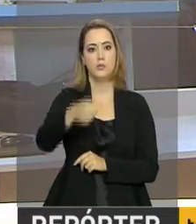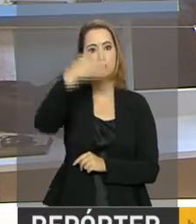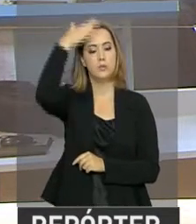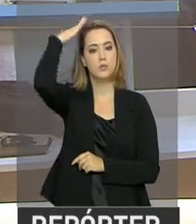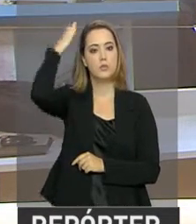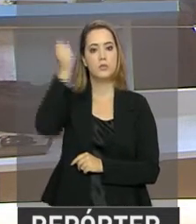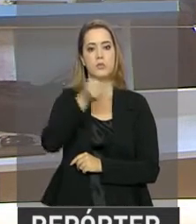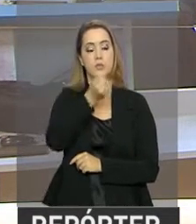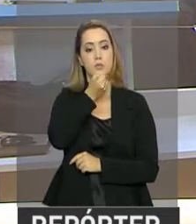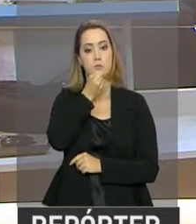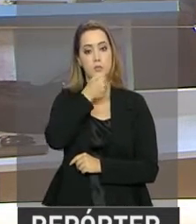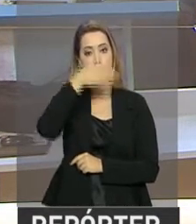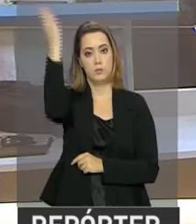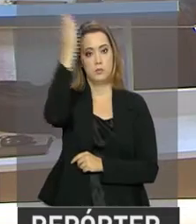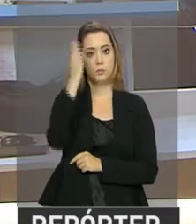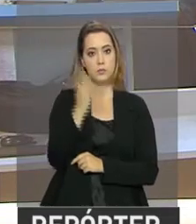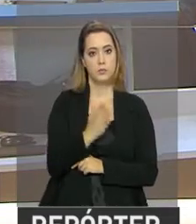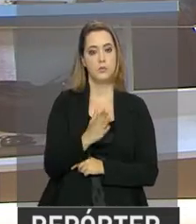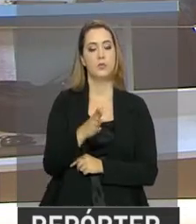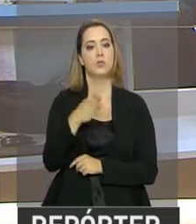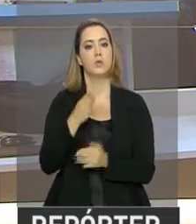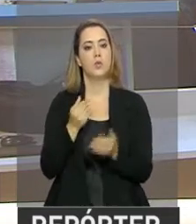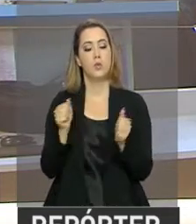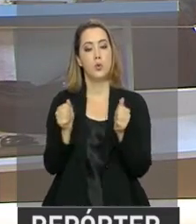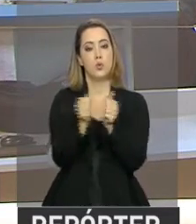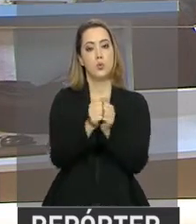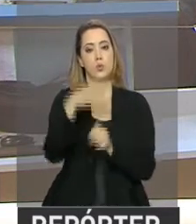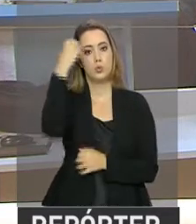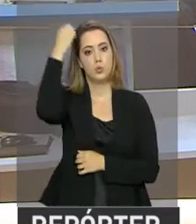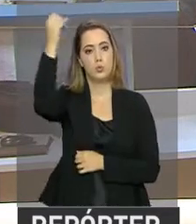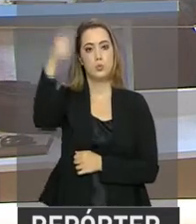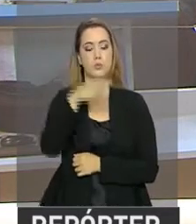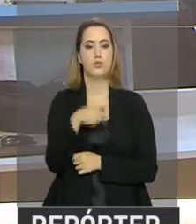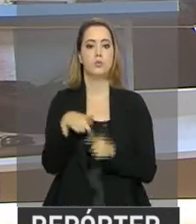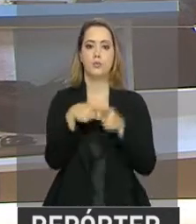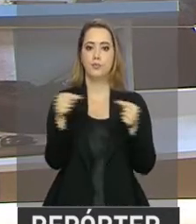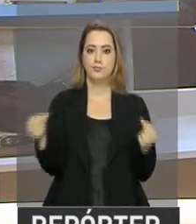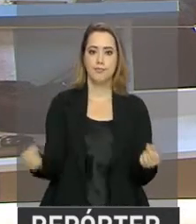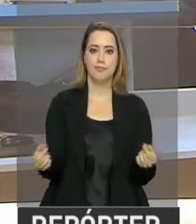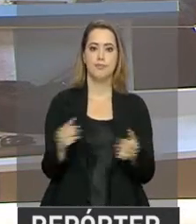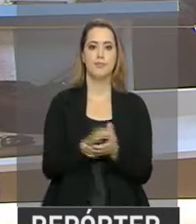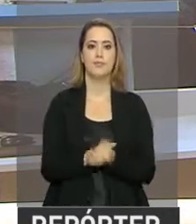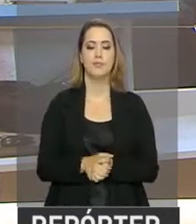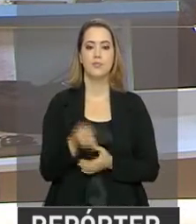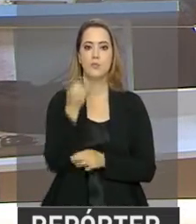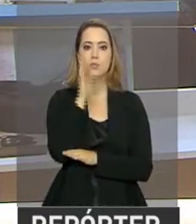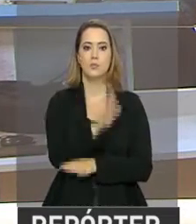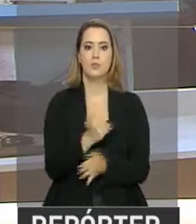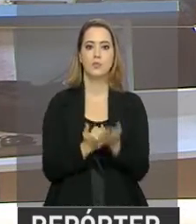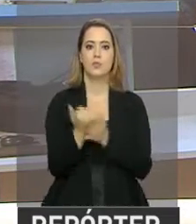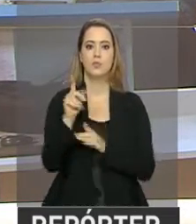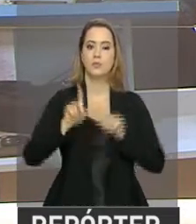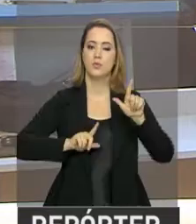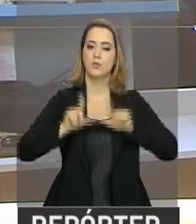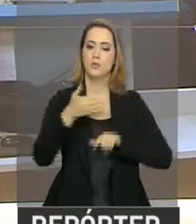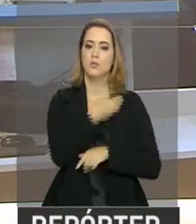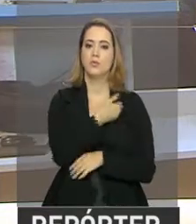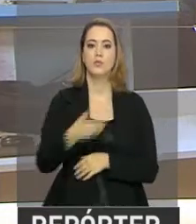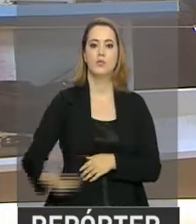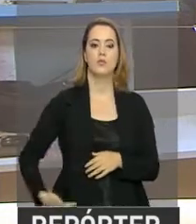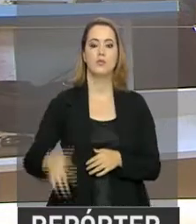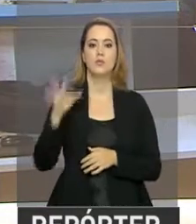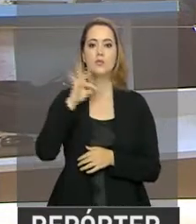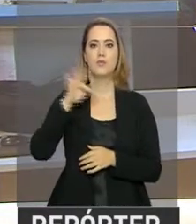michel temer a jornalistas brasileiros que o acompanharam na viagem ao japão uma boa tarde continue com a gente aqui na